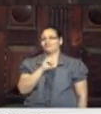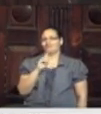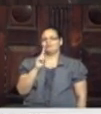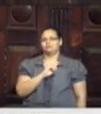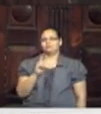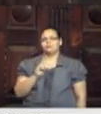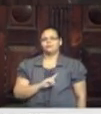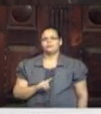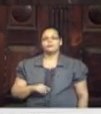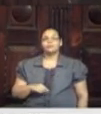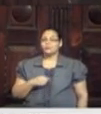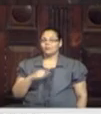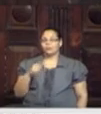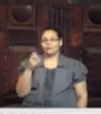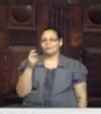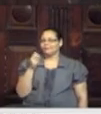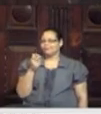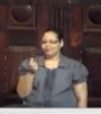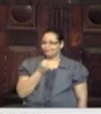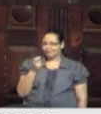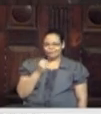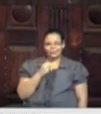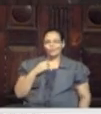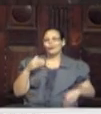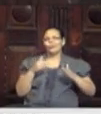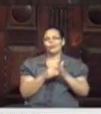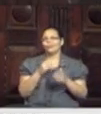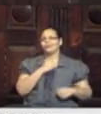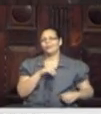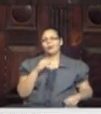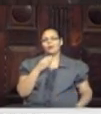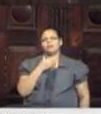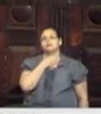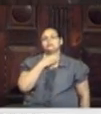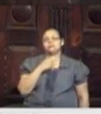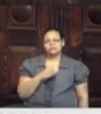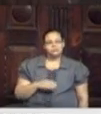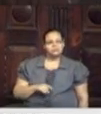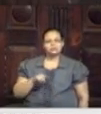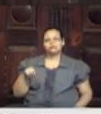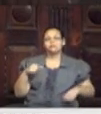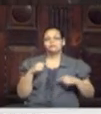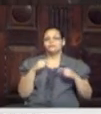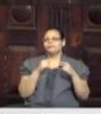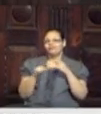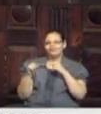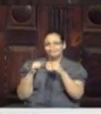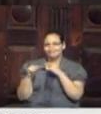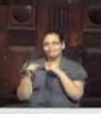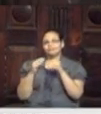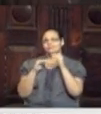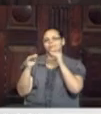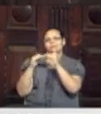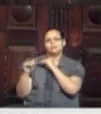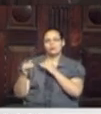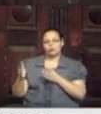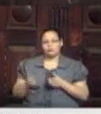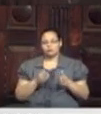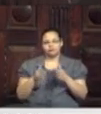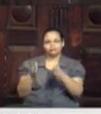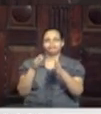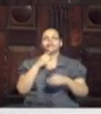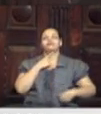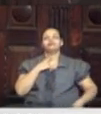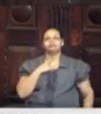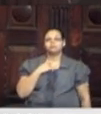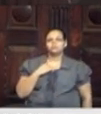as últimas a receber, diante dessa crise toda, discordando dos caminhos